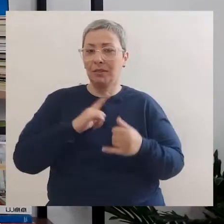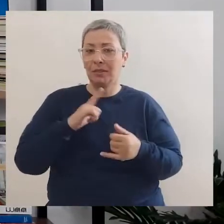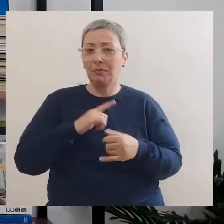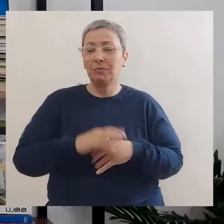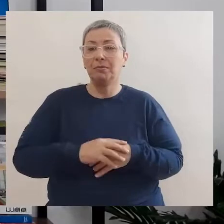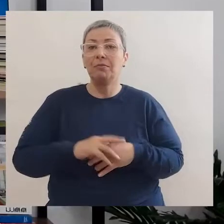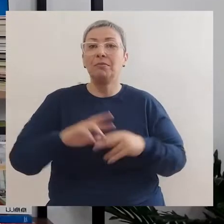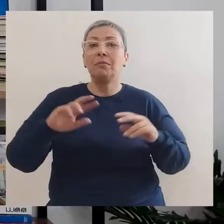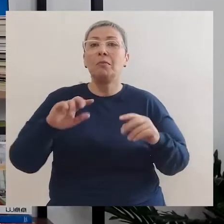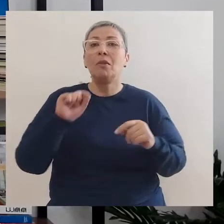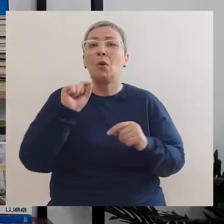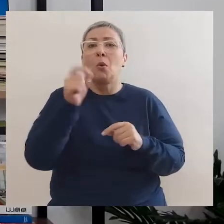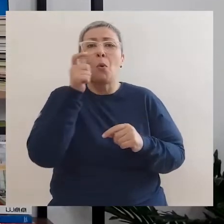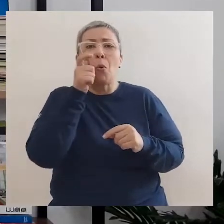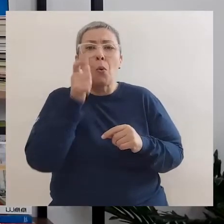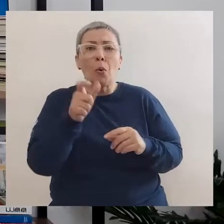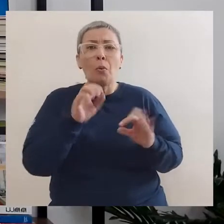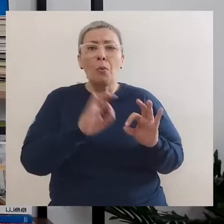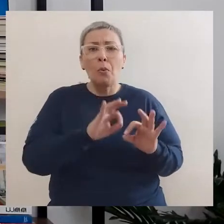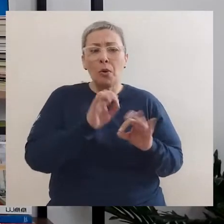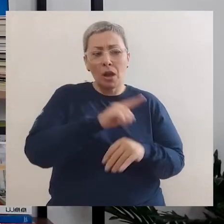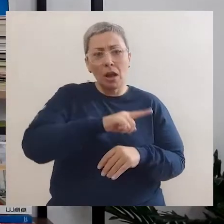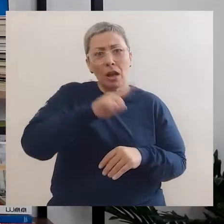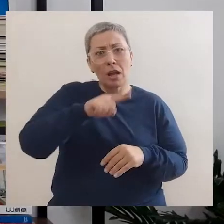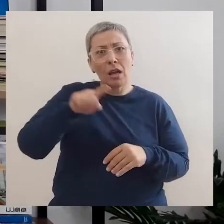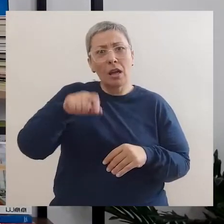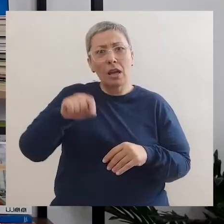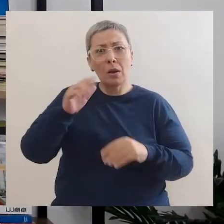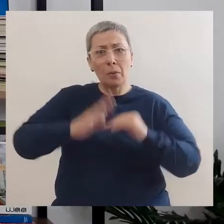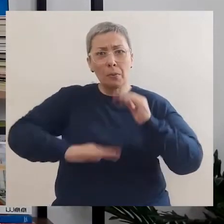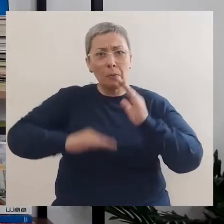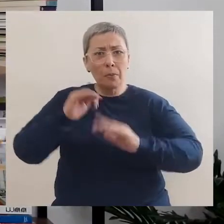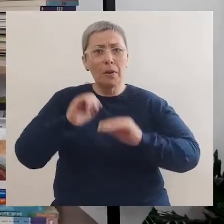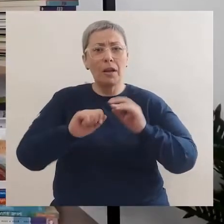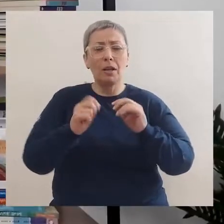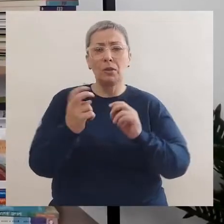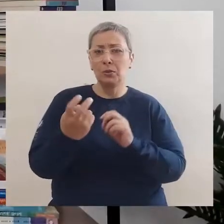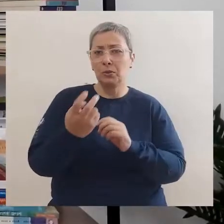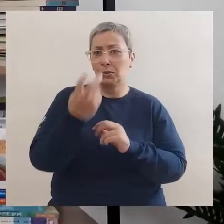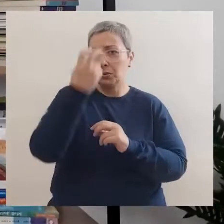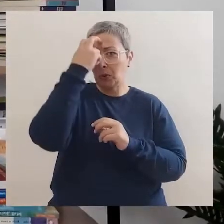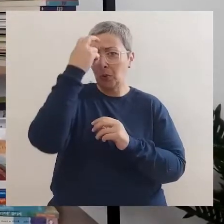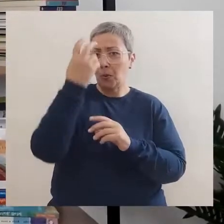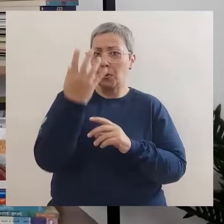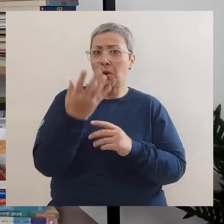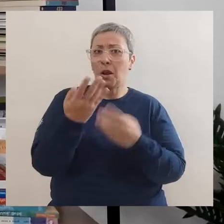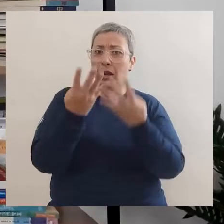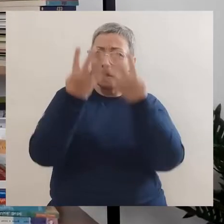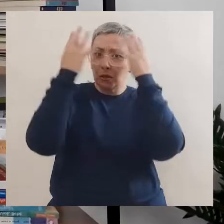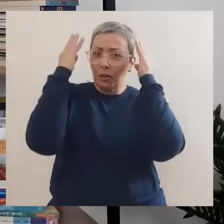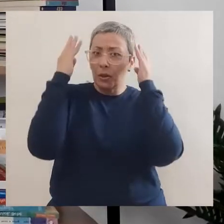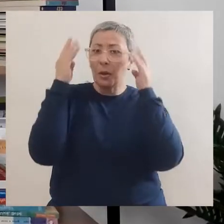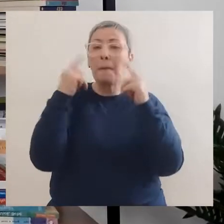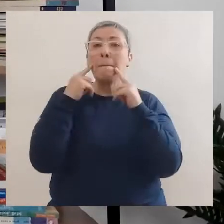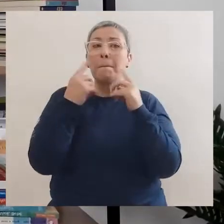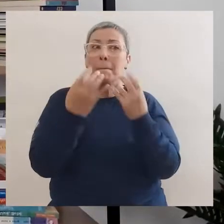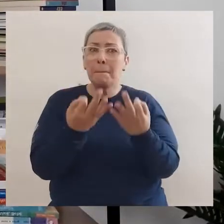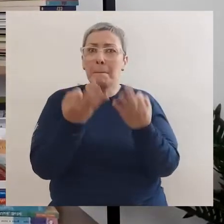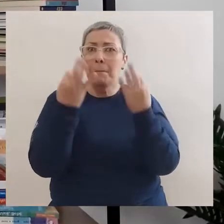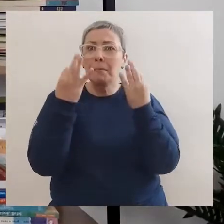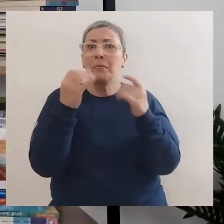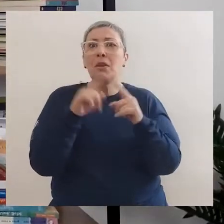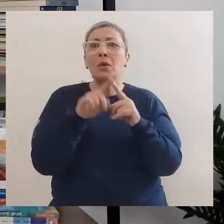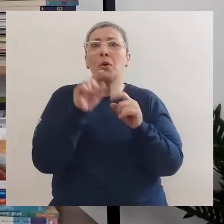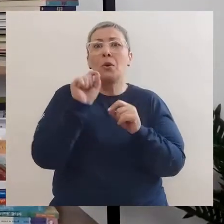que é muito interessante e vai trazer várias informações para vocês. Observando o grafismo praticado